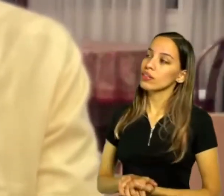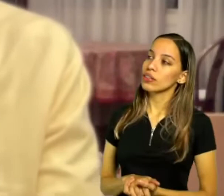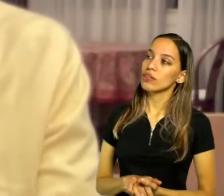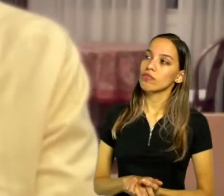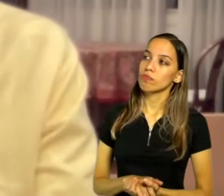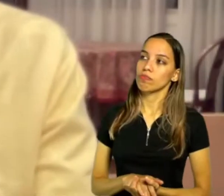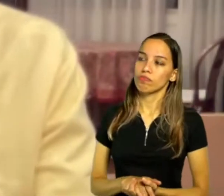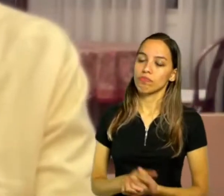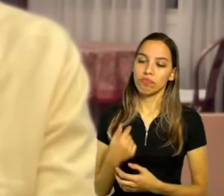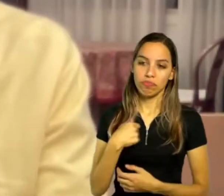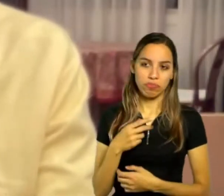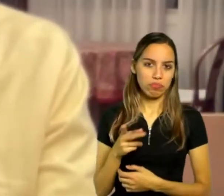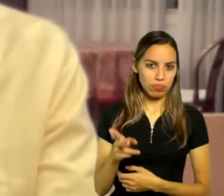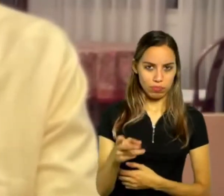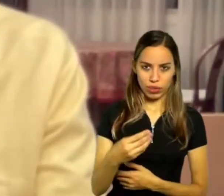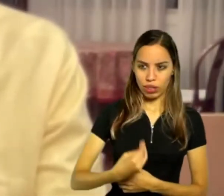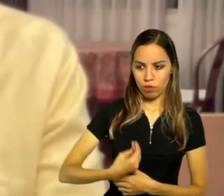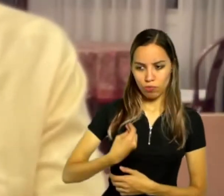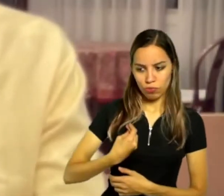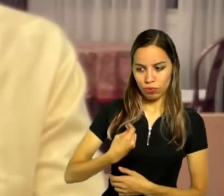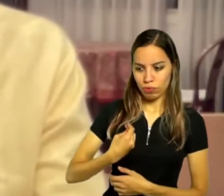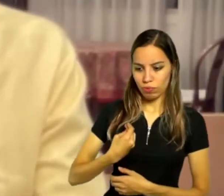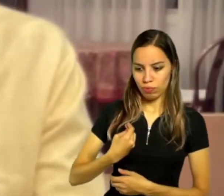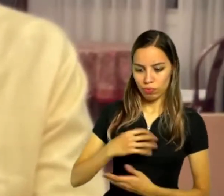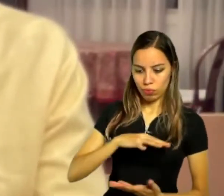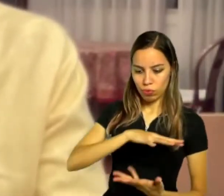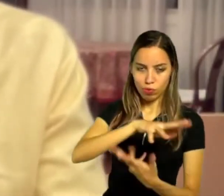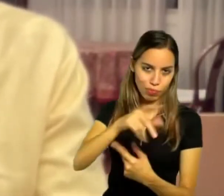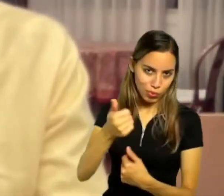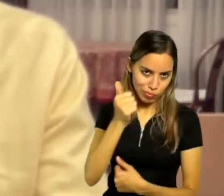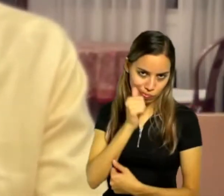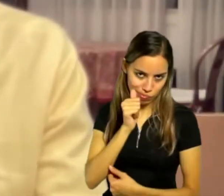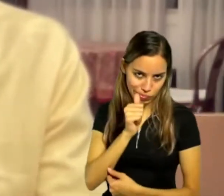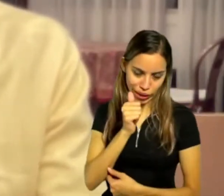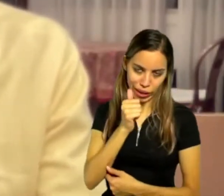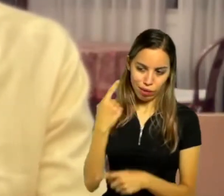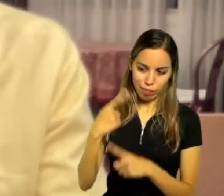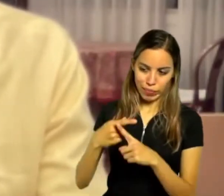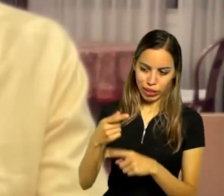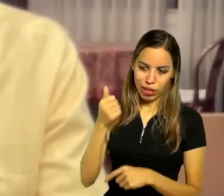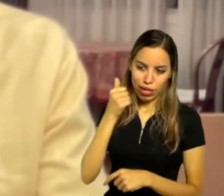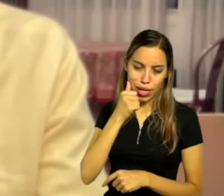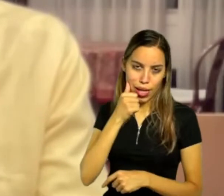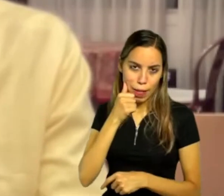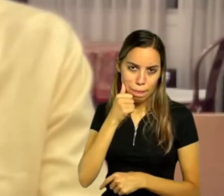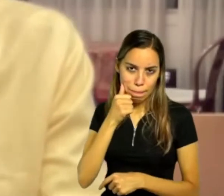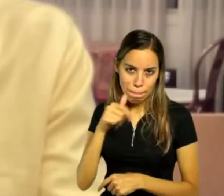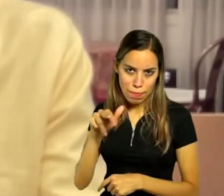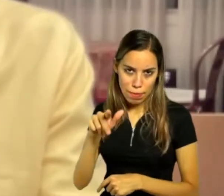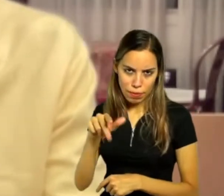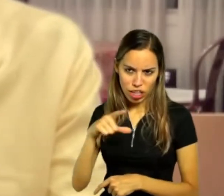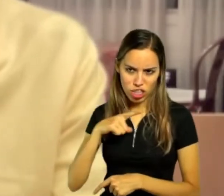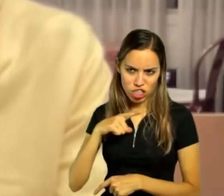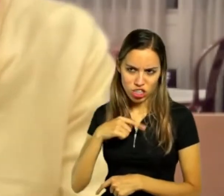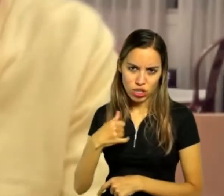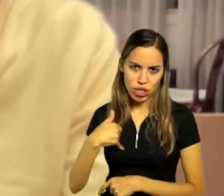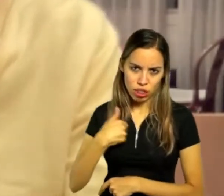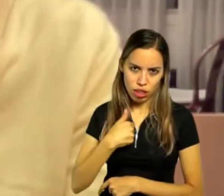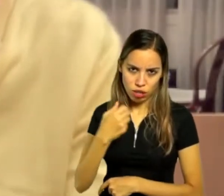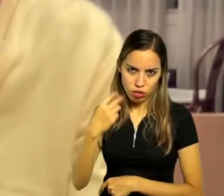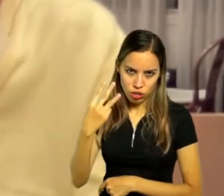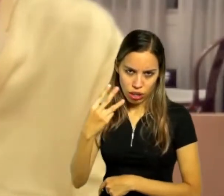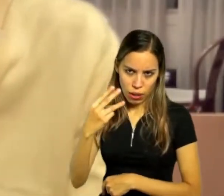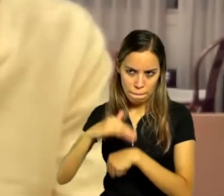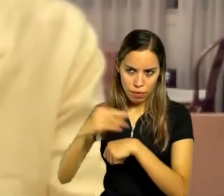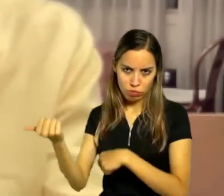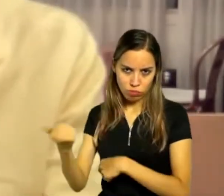sempre vivi muito o mundo das mulheres. Minha irmã tinha 3 anos mais do que eu, mas ela cuidou de mim. Ela